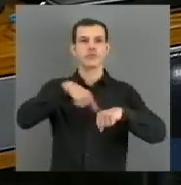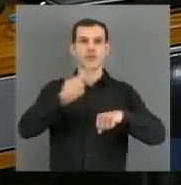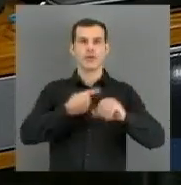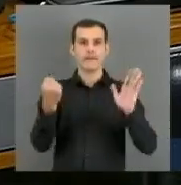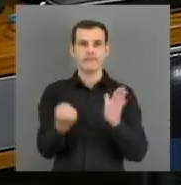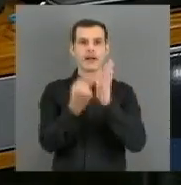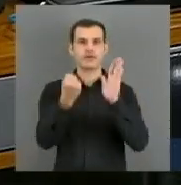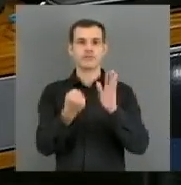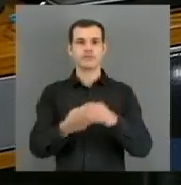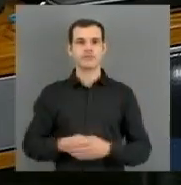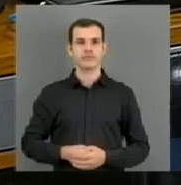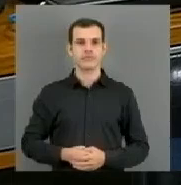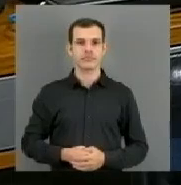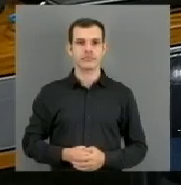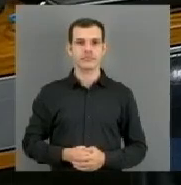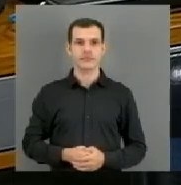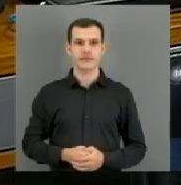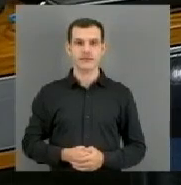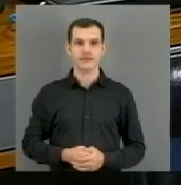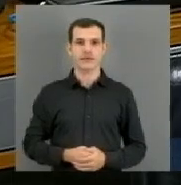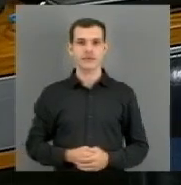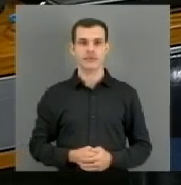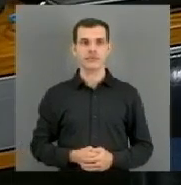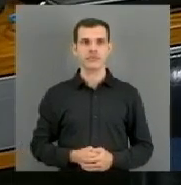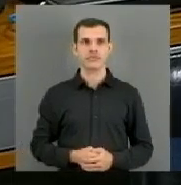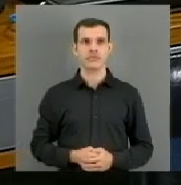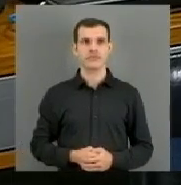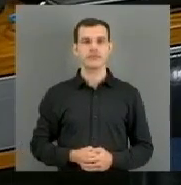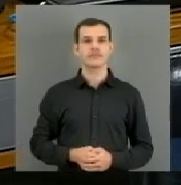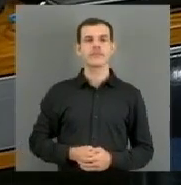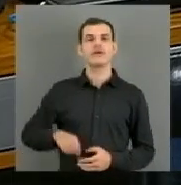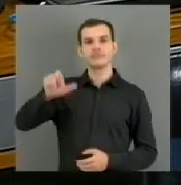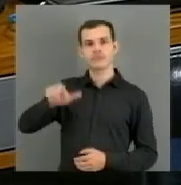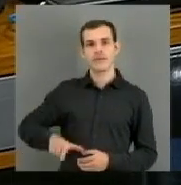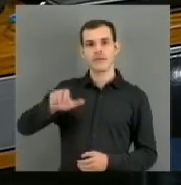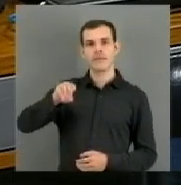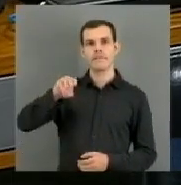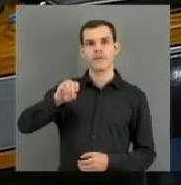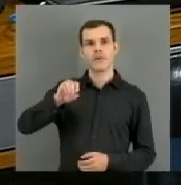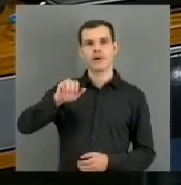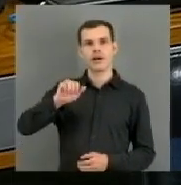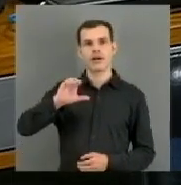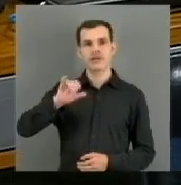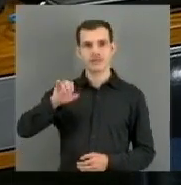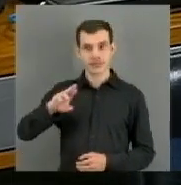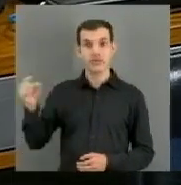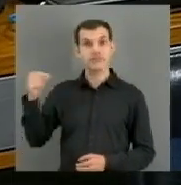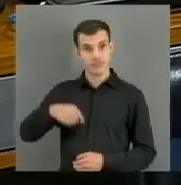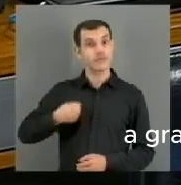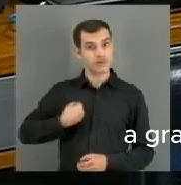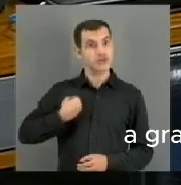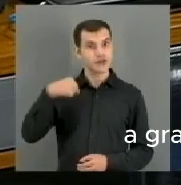e que o senhor Mansur esteve aqui e citou o senhor, né? E nós